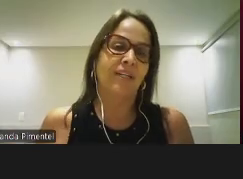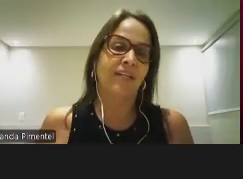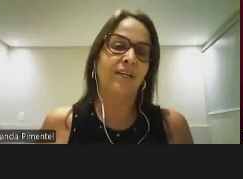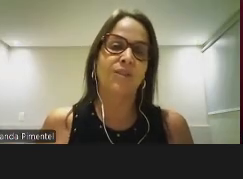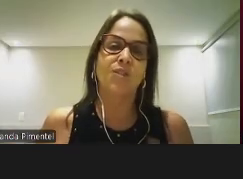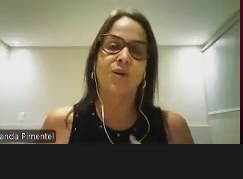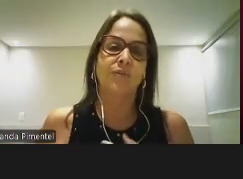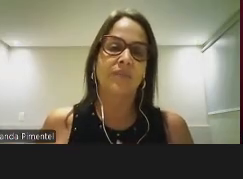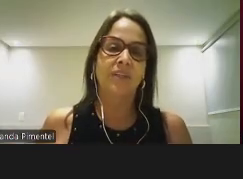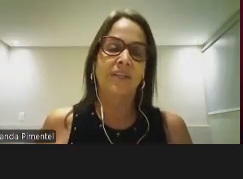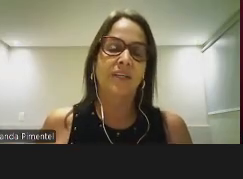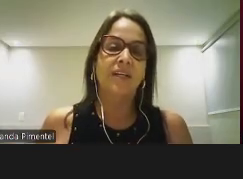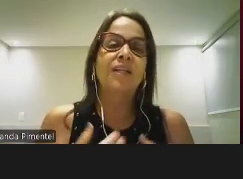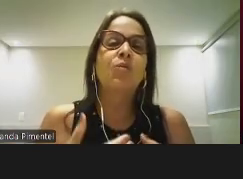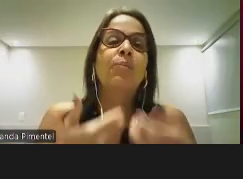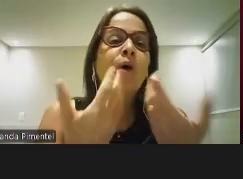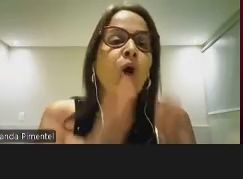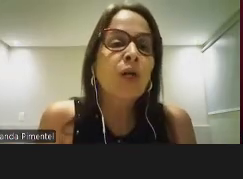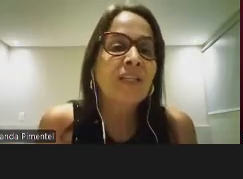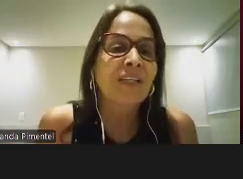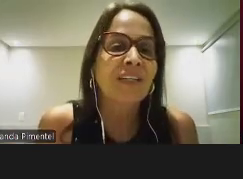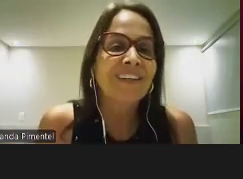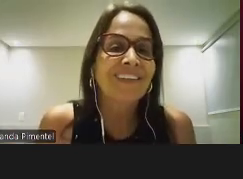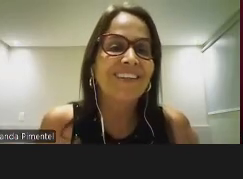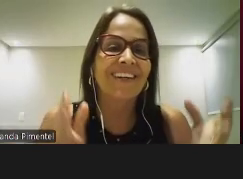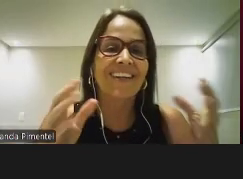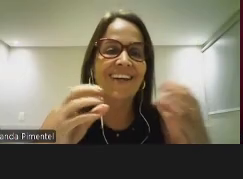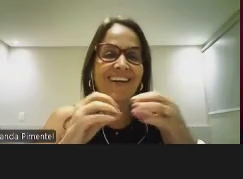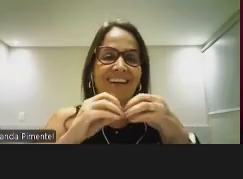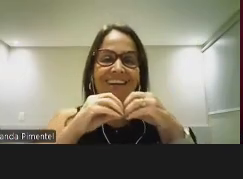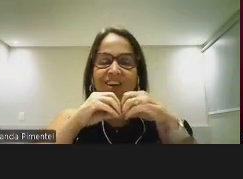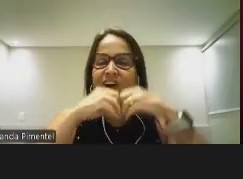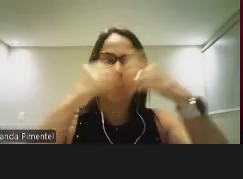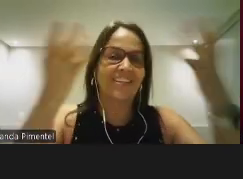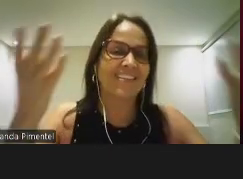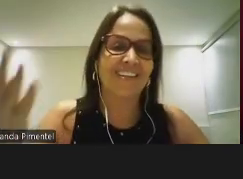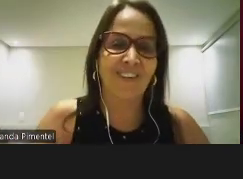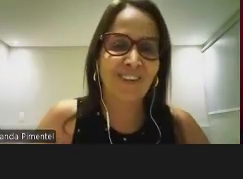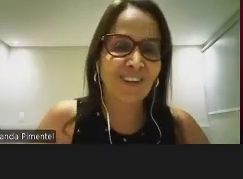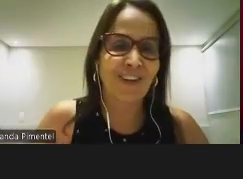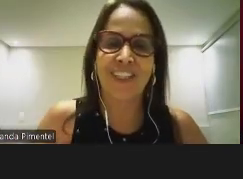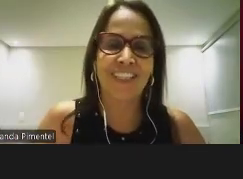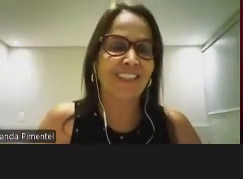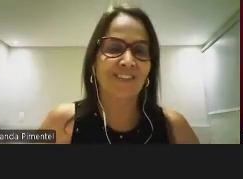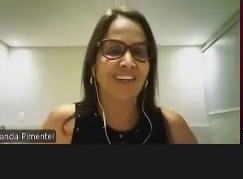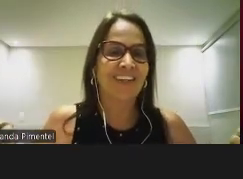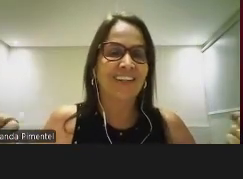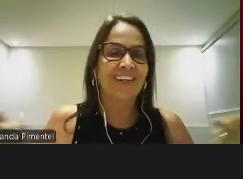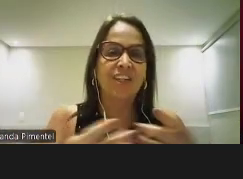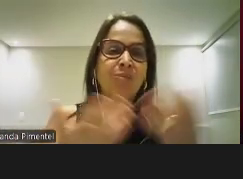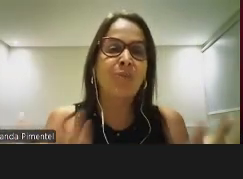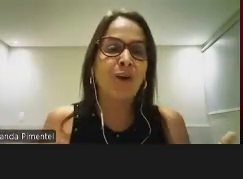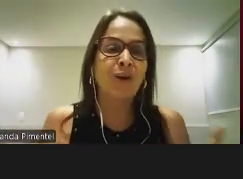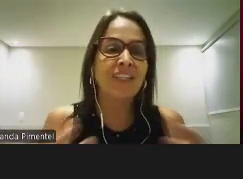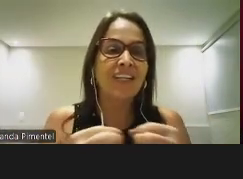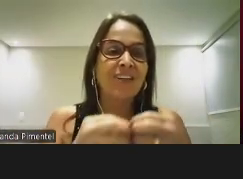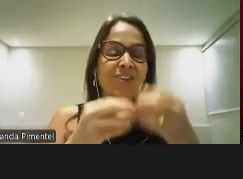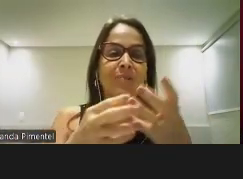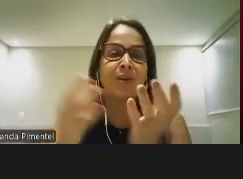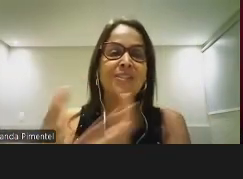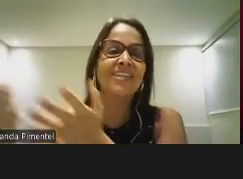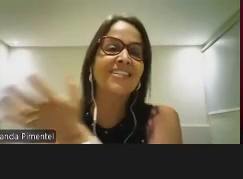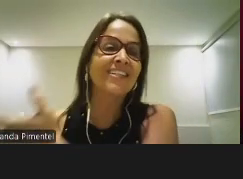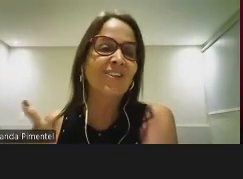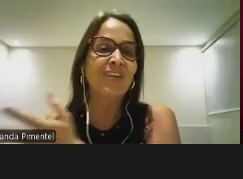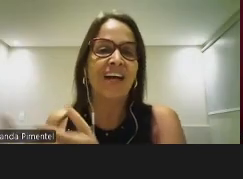para minha amiga, né? Eu disse, ó, ele não pode ter organização cognitiva. Ele não pode, ele